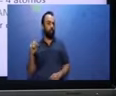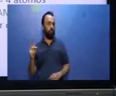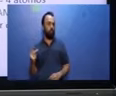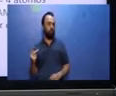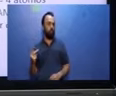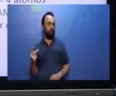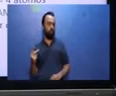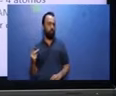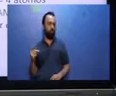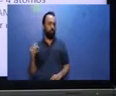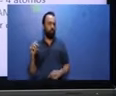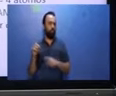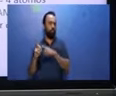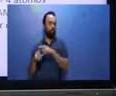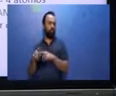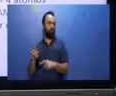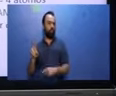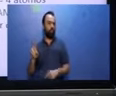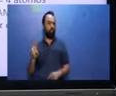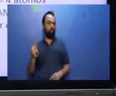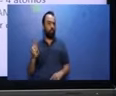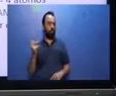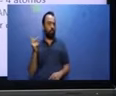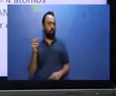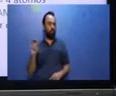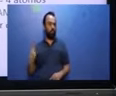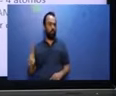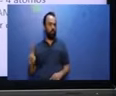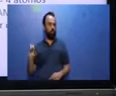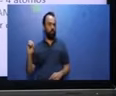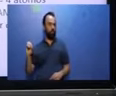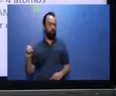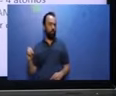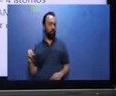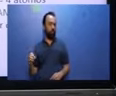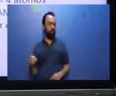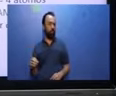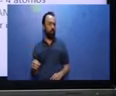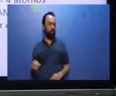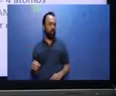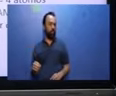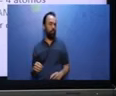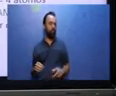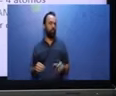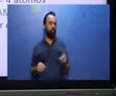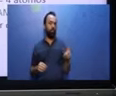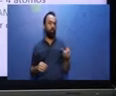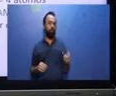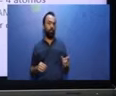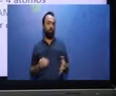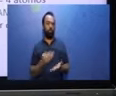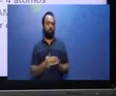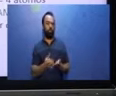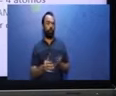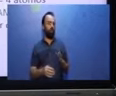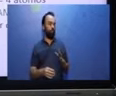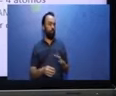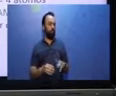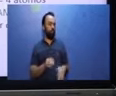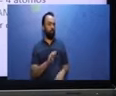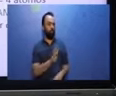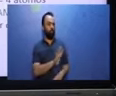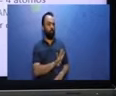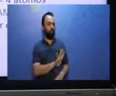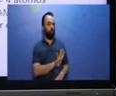os elementos qual o elemento a gente vai começar o que tem o maior lince que é o h4 então aqui eu vou